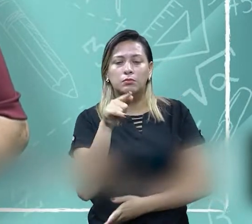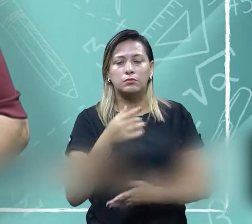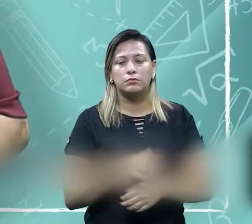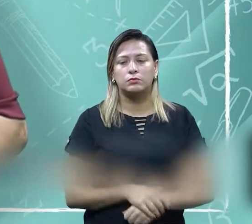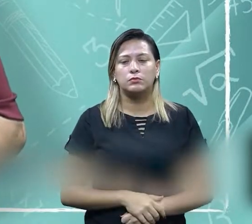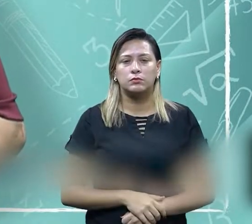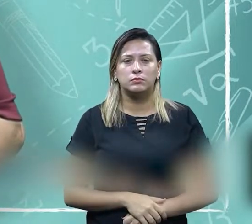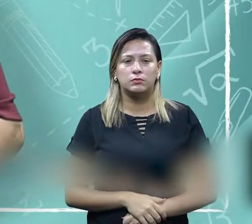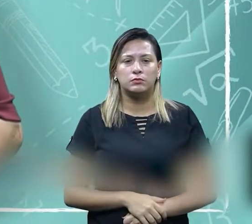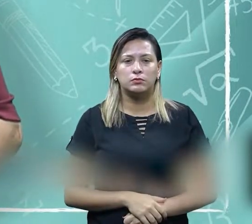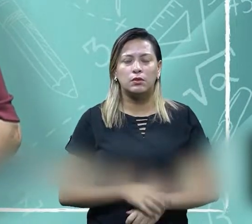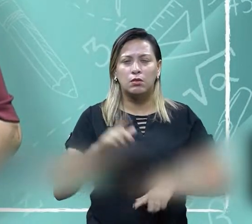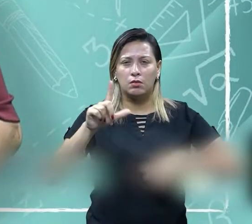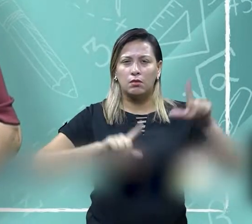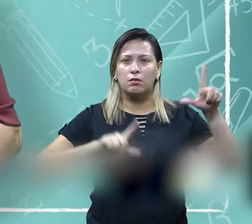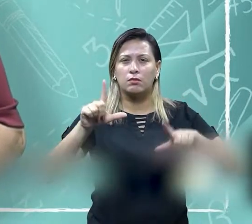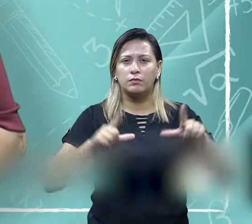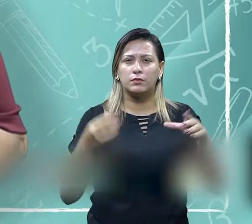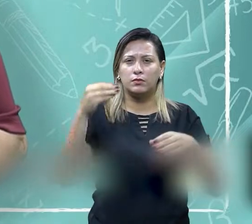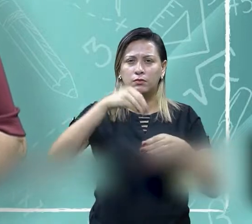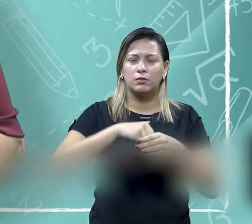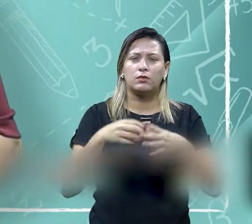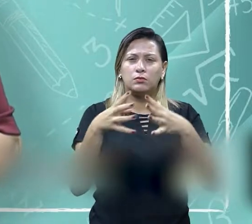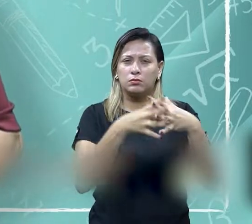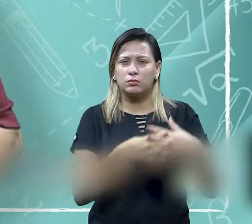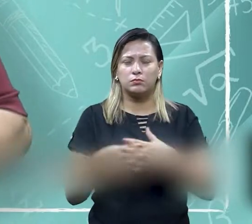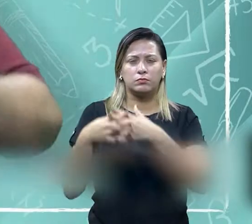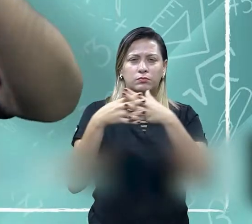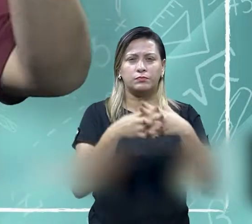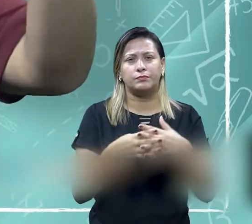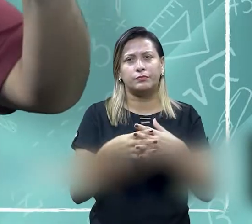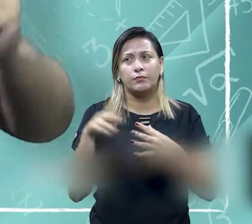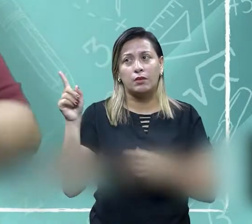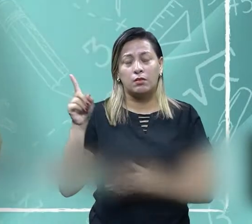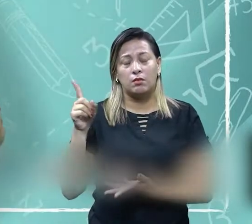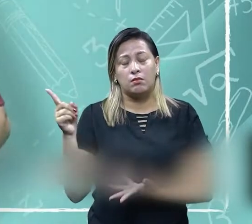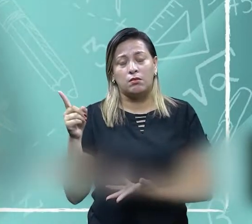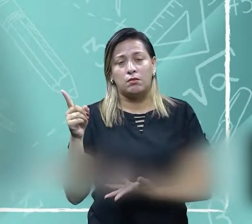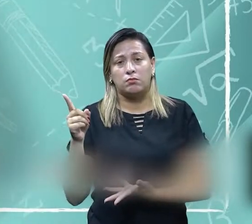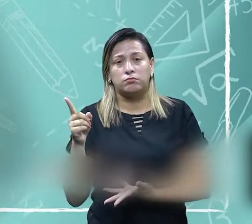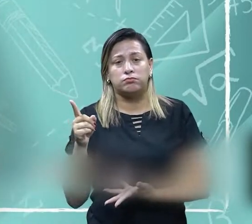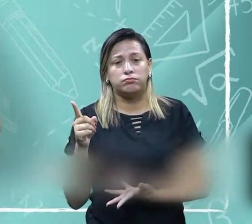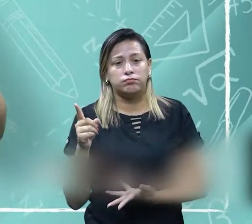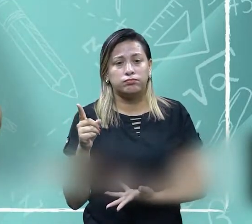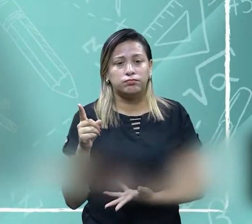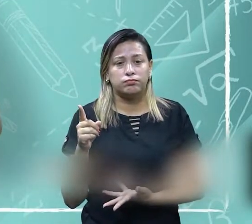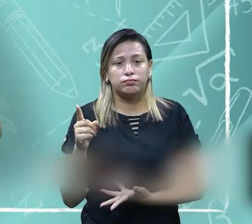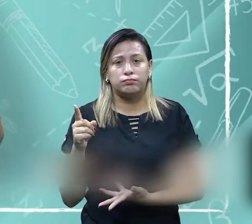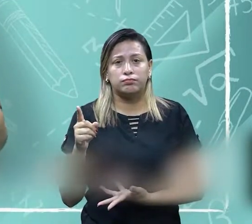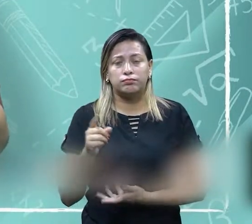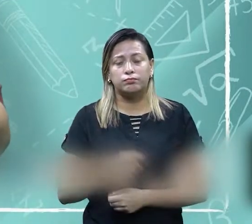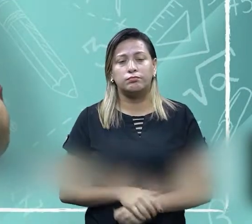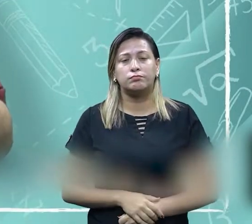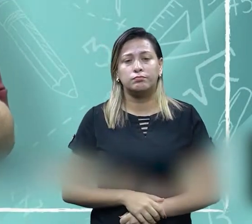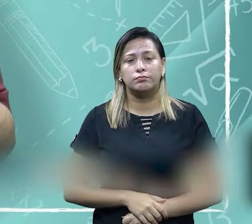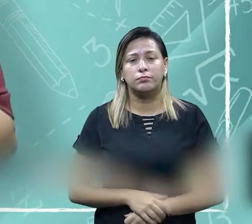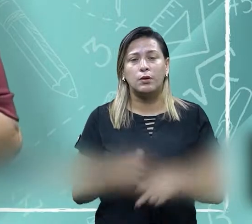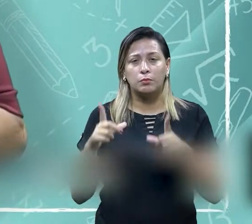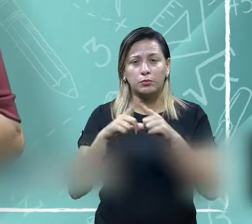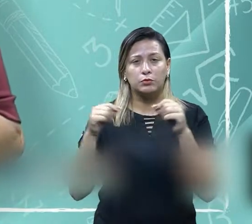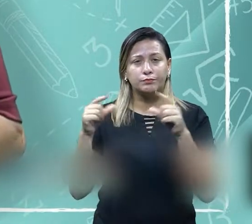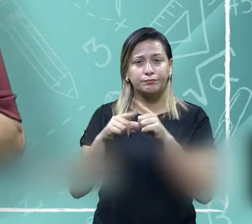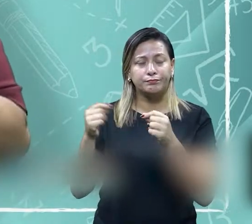transportando televisão para o Japão, né? E aí tem um seguro para que